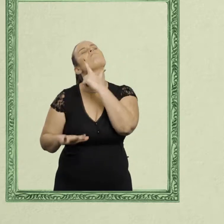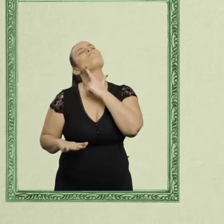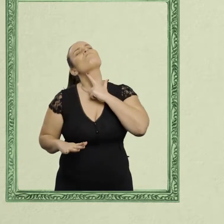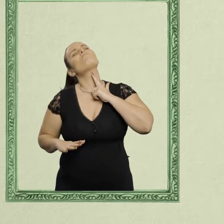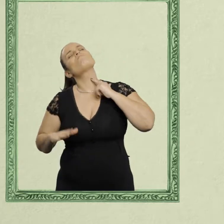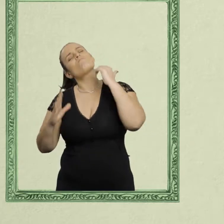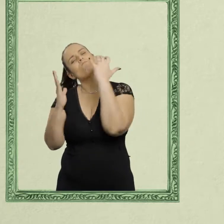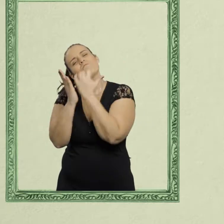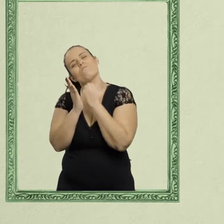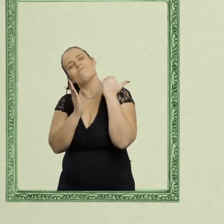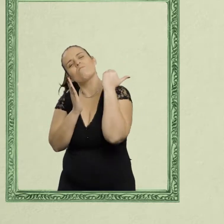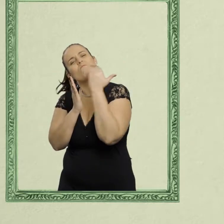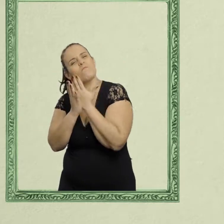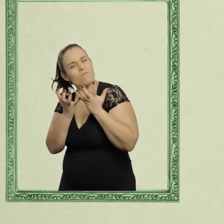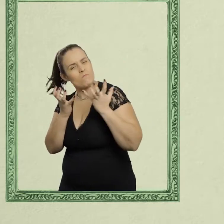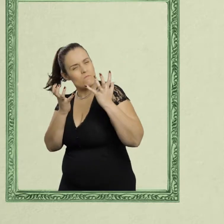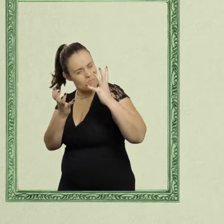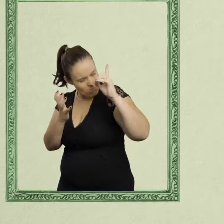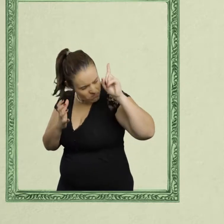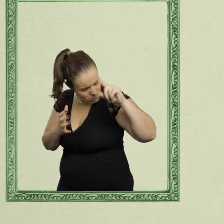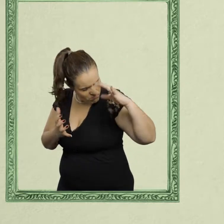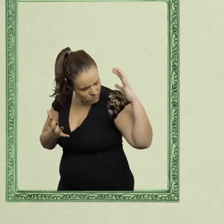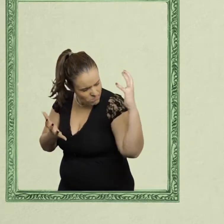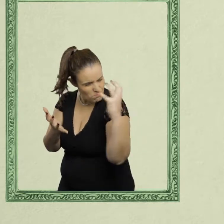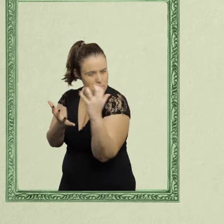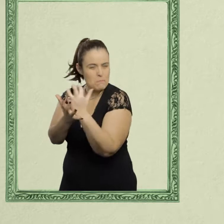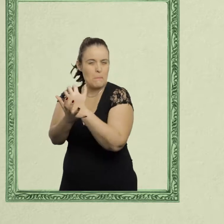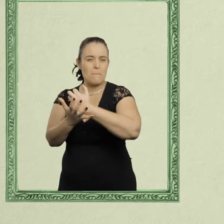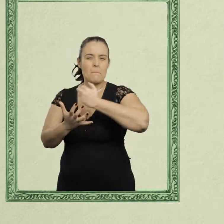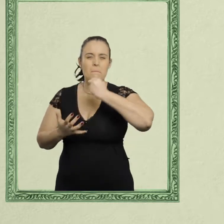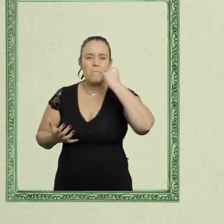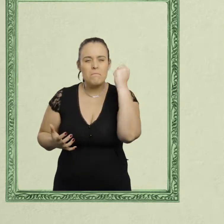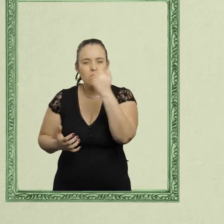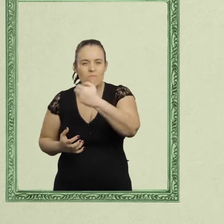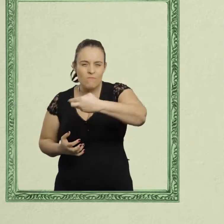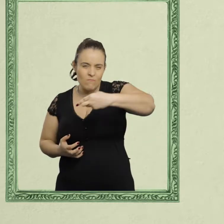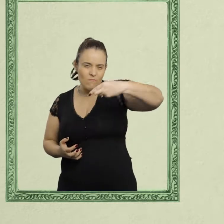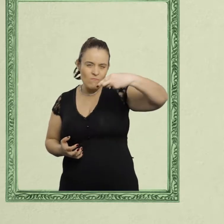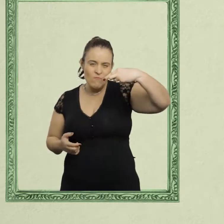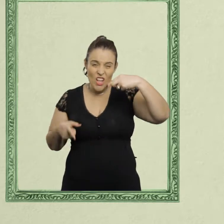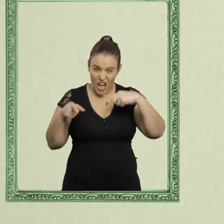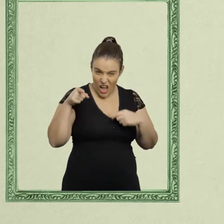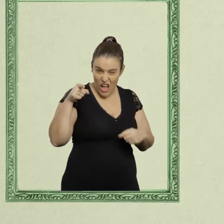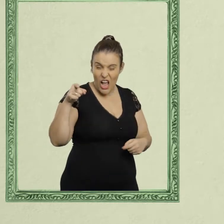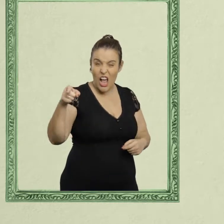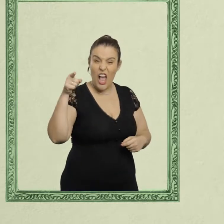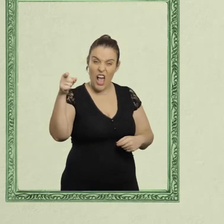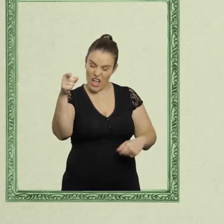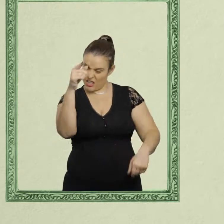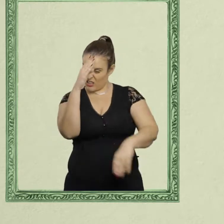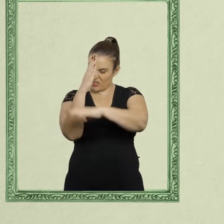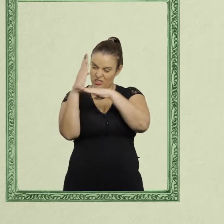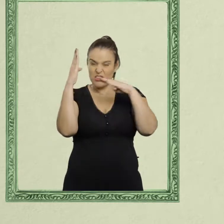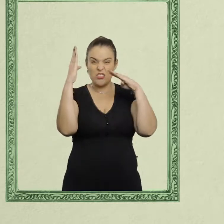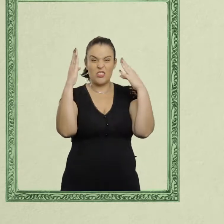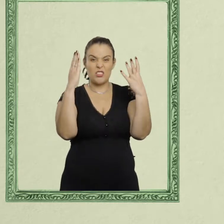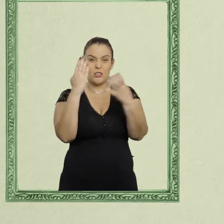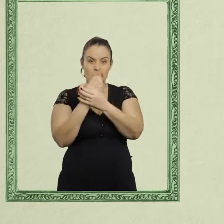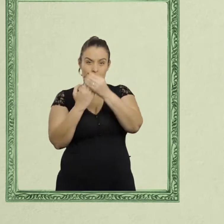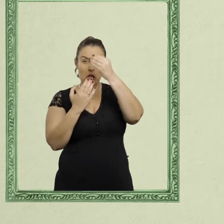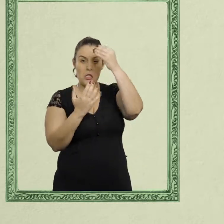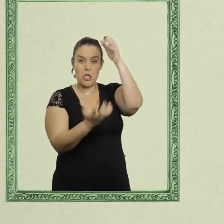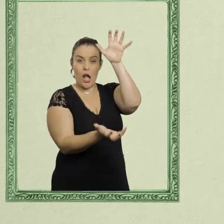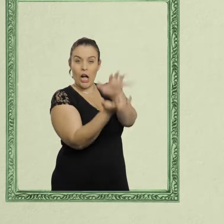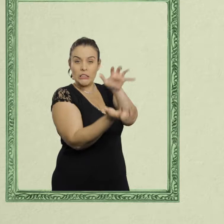mais quero na vida é pegar o Peter Pan. Foi ele que cortou a minha mão. Ele jogou a